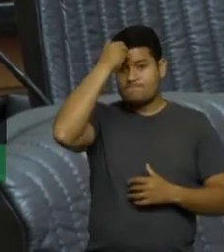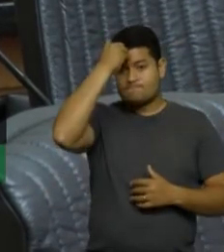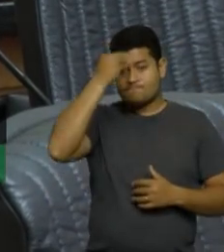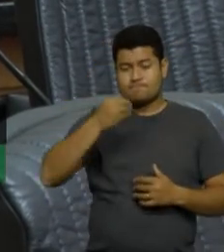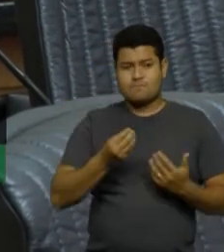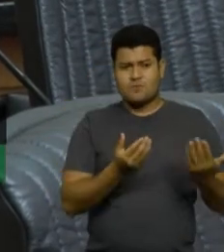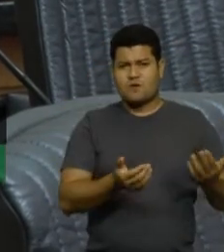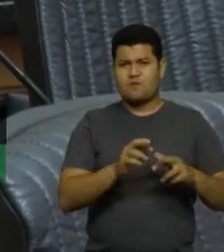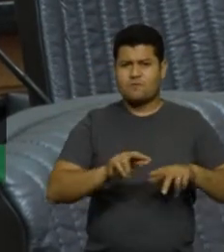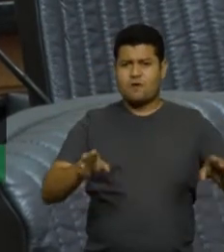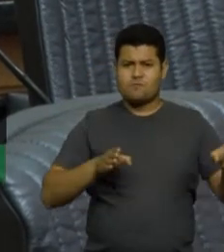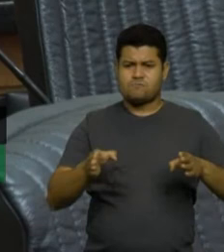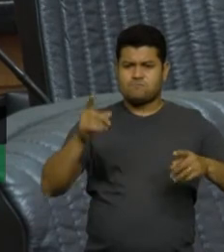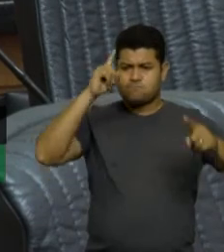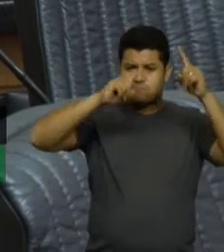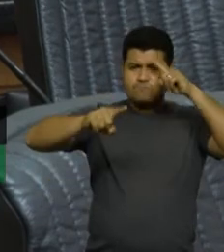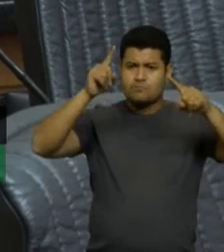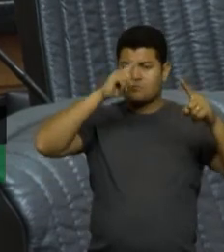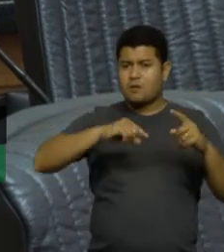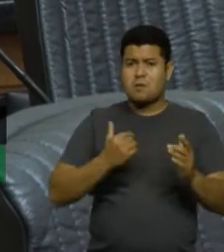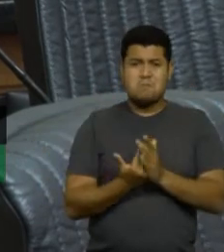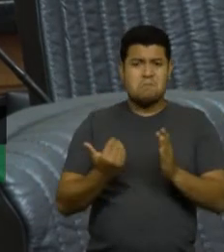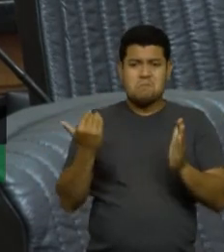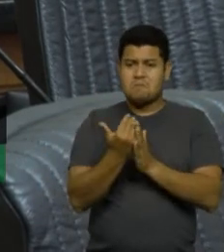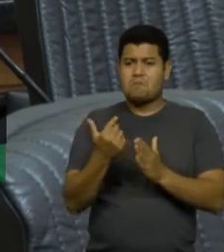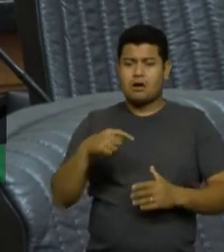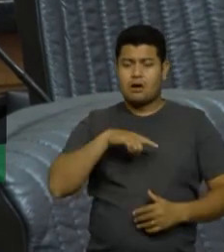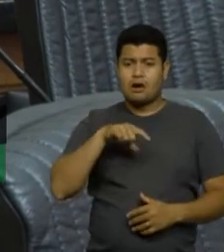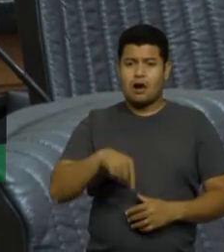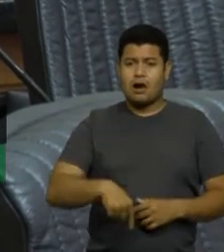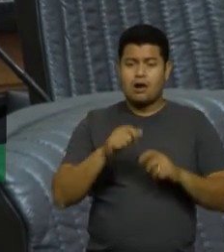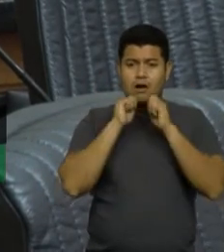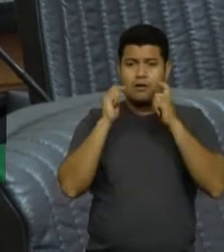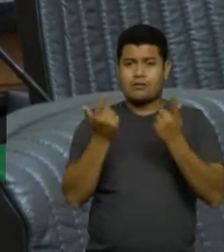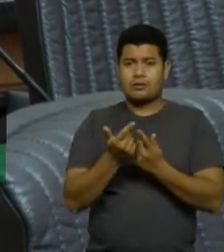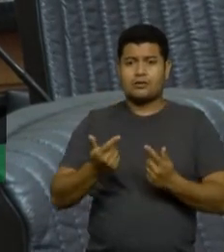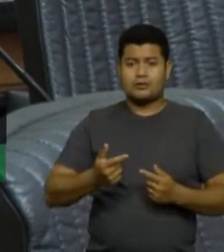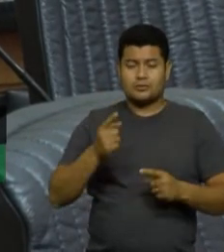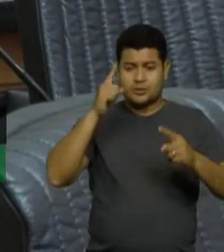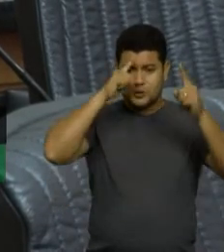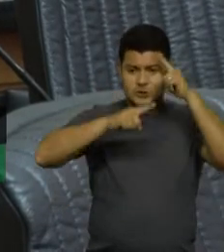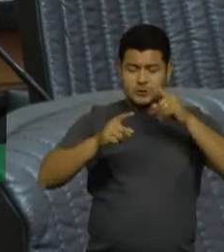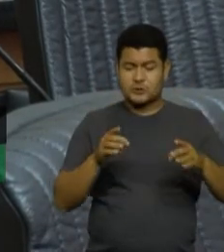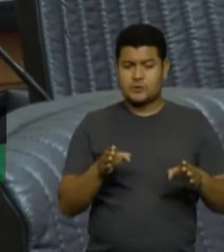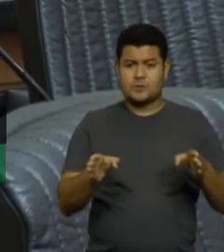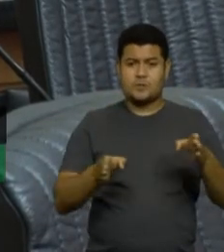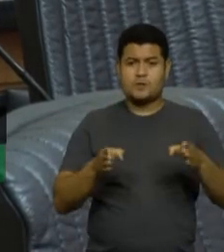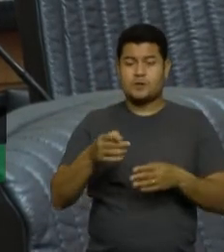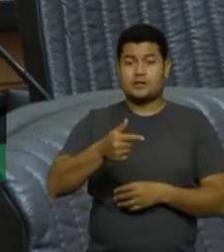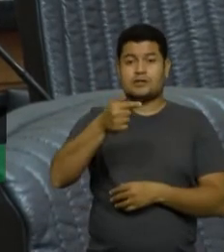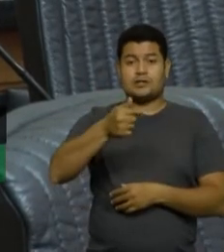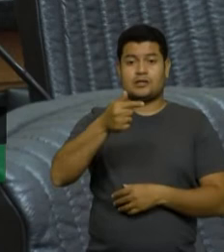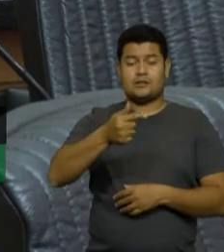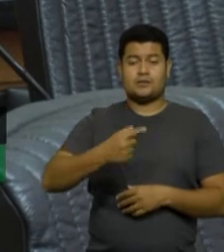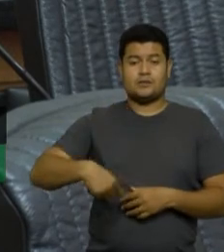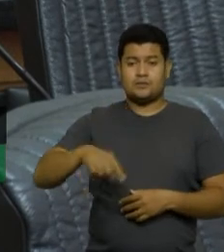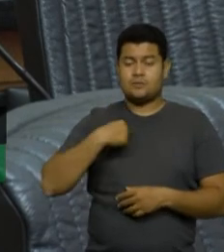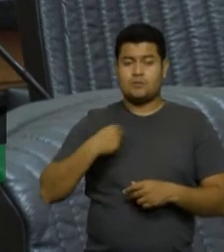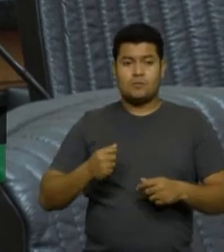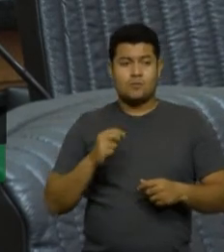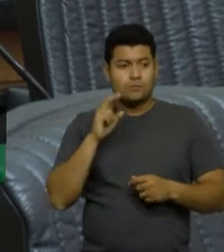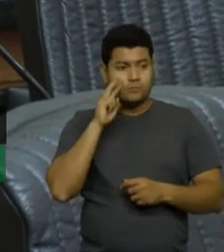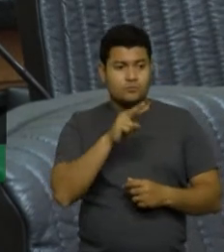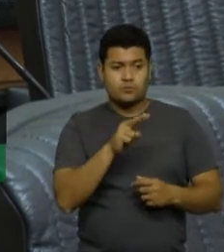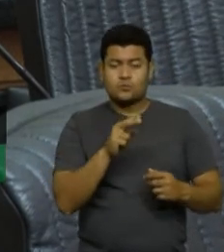mandatos, deputado com mais mandatos aqui nessa casa, 7 mandatos. Nos orgulha sentarmos ao lado dele e ouvir as